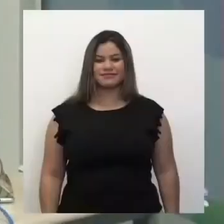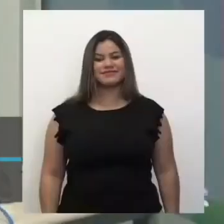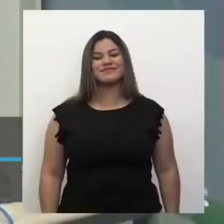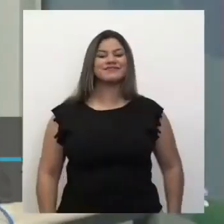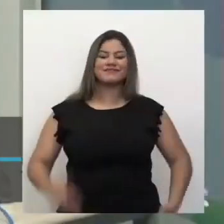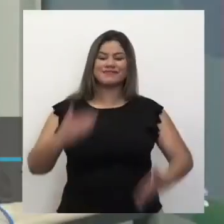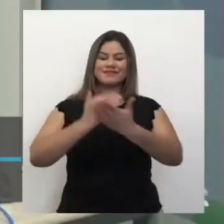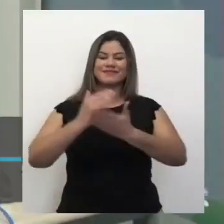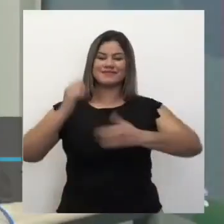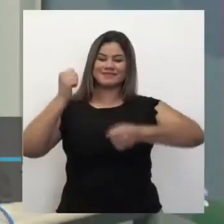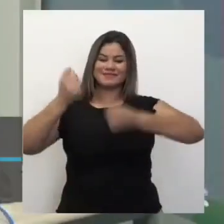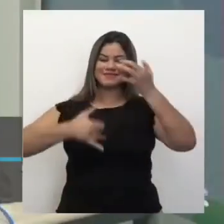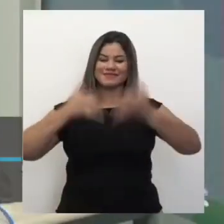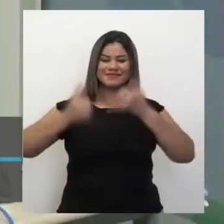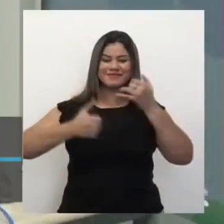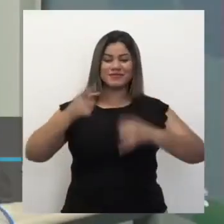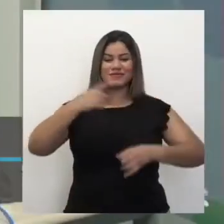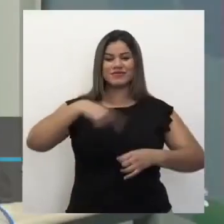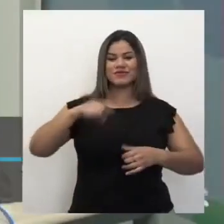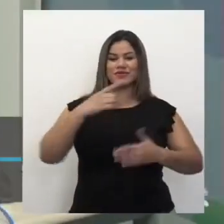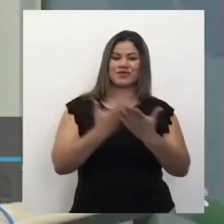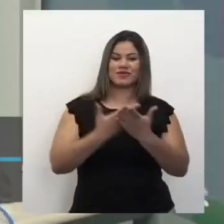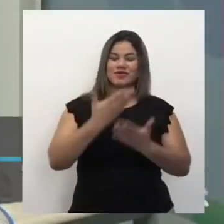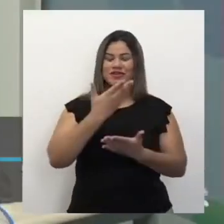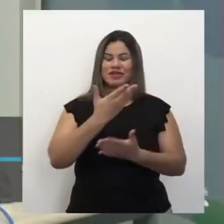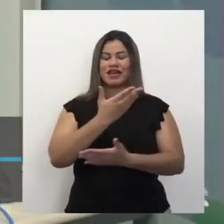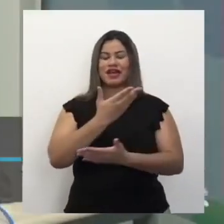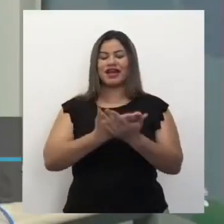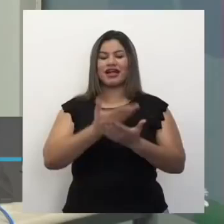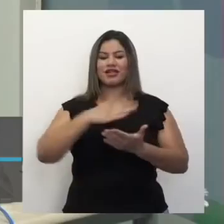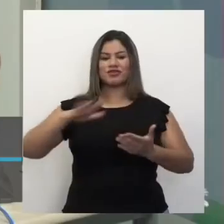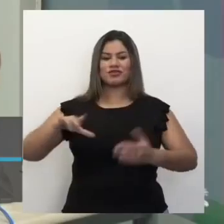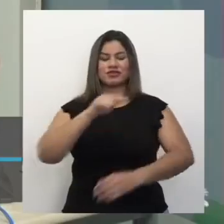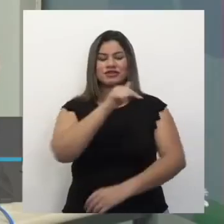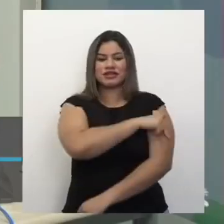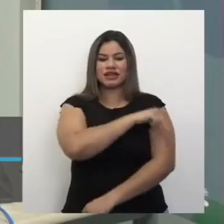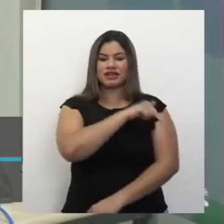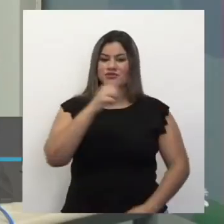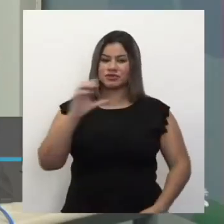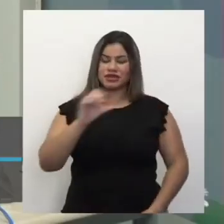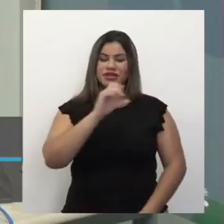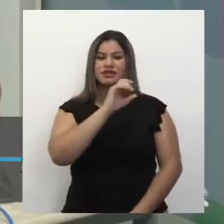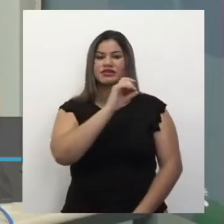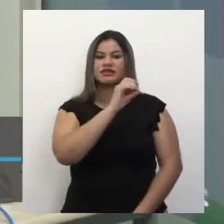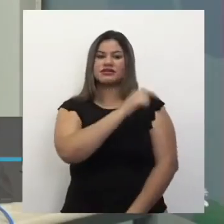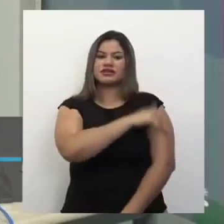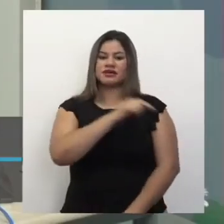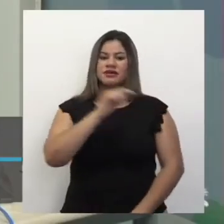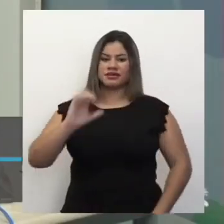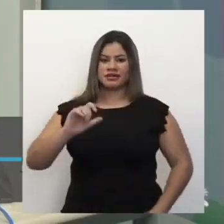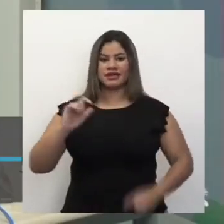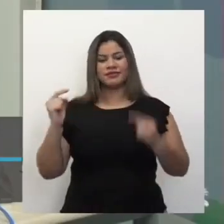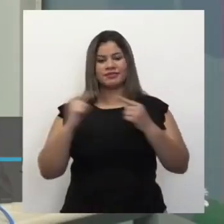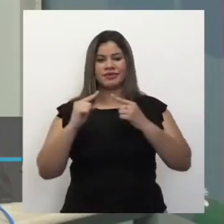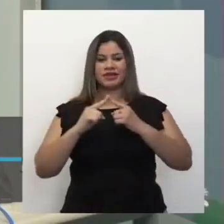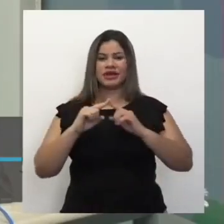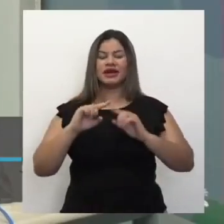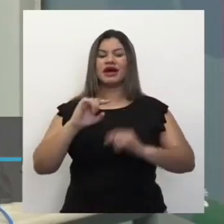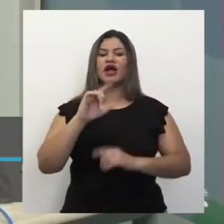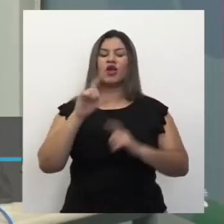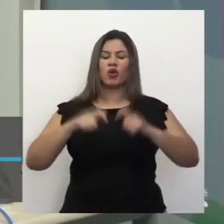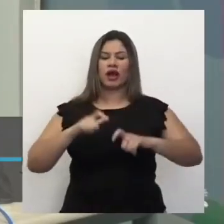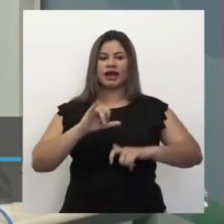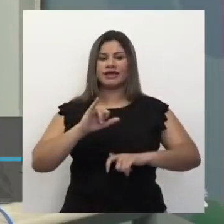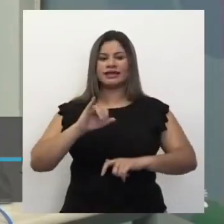Ó, começar relatando aí a participação dos alunos do 7º C e 7º D da Escola Desolina Beth Gregorim, lá de Irapuã.